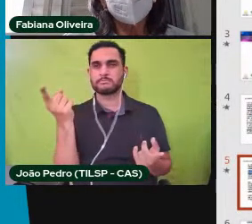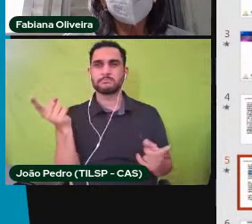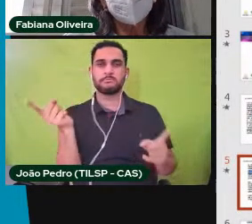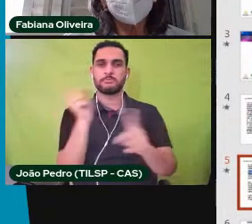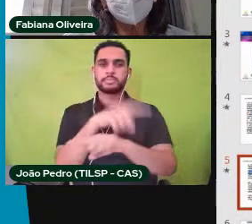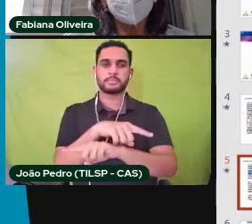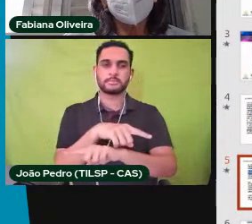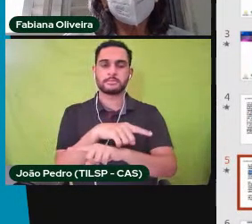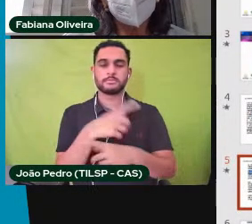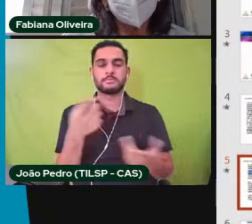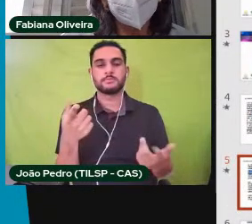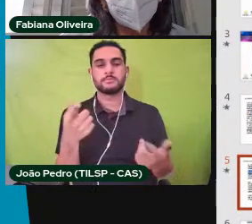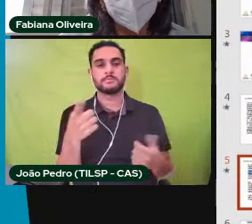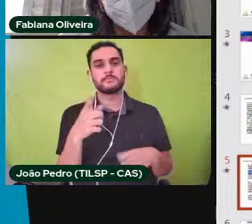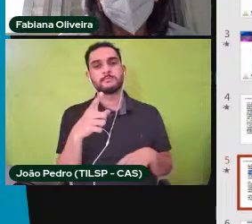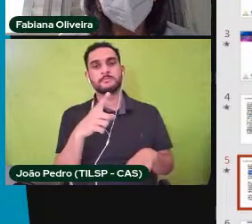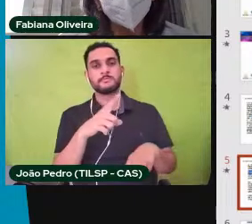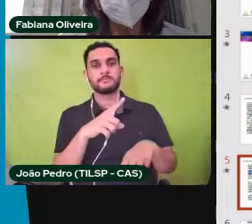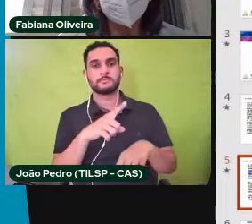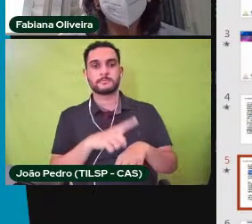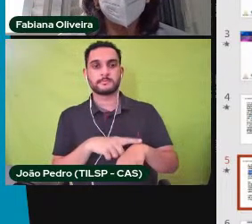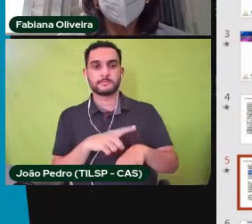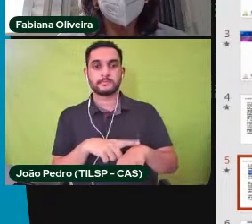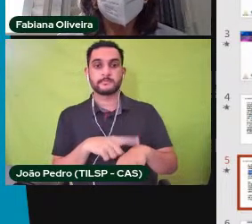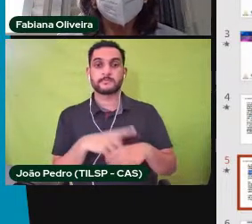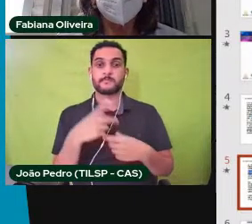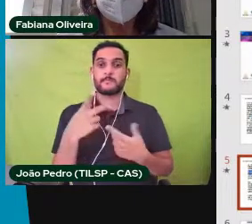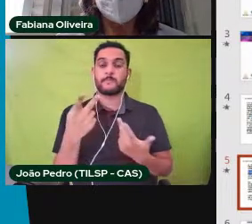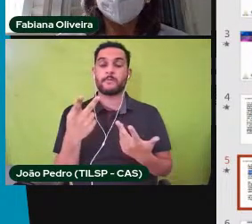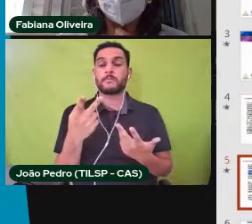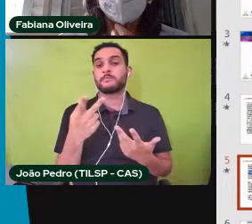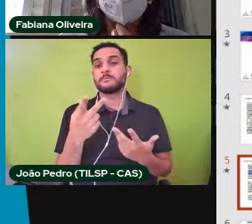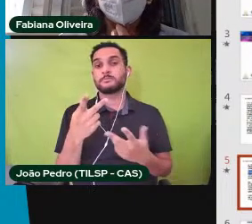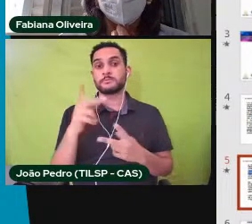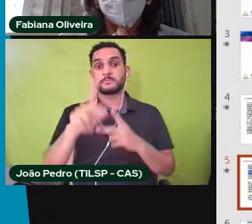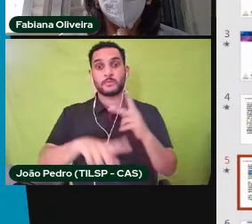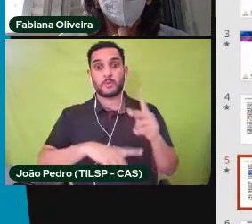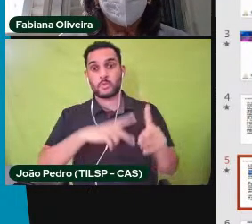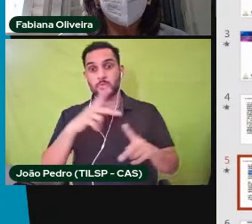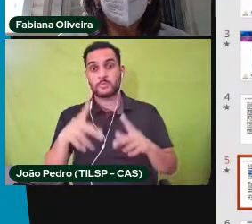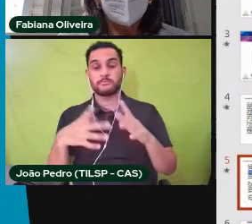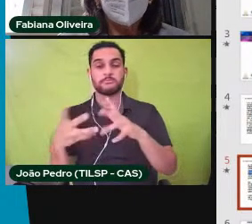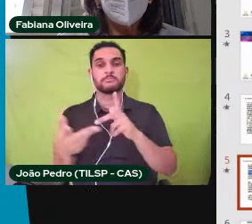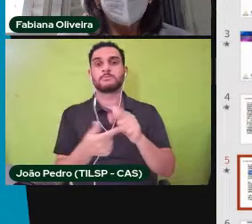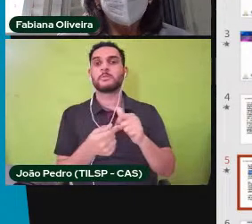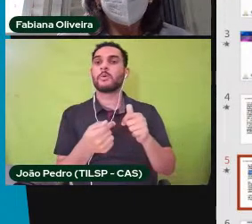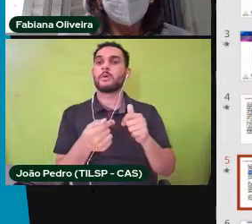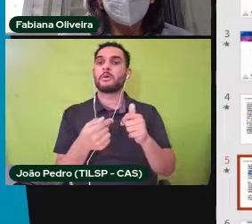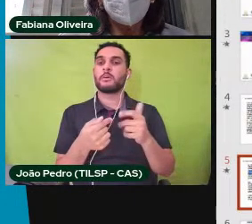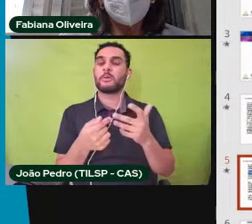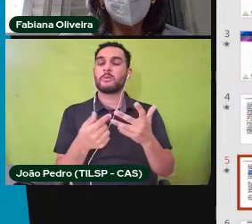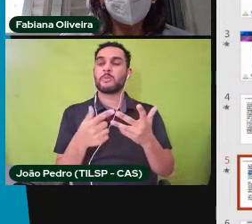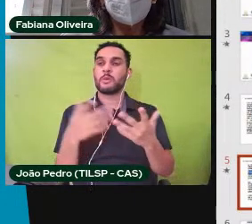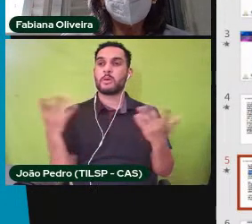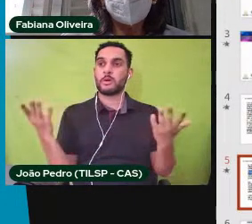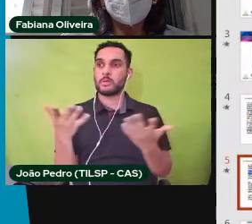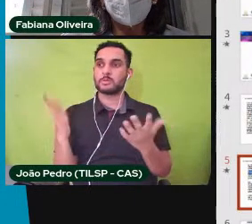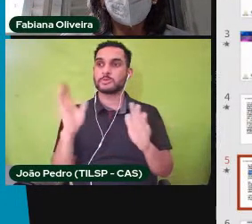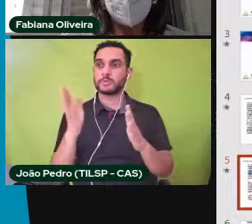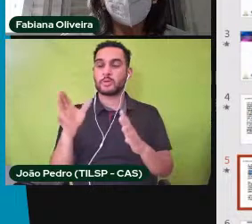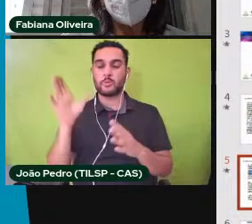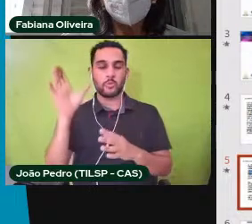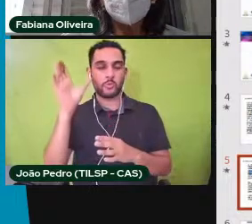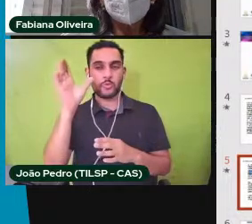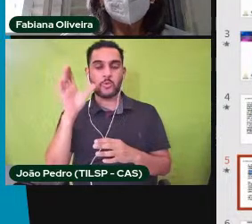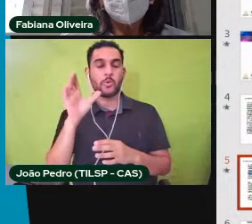momento em que a população mundial nunca foi tão instruída. De acordo com a estatística